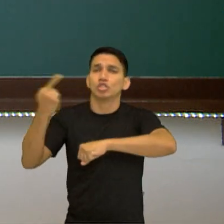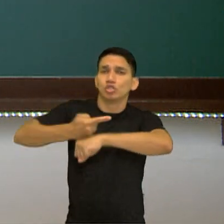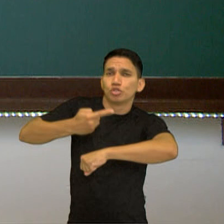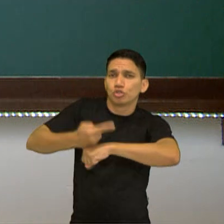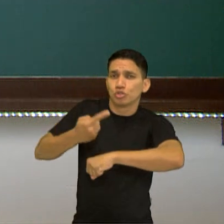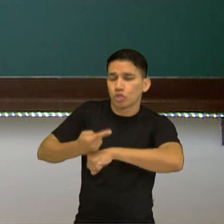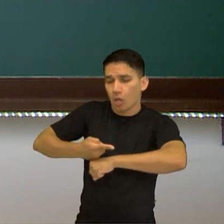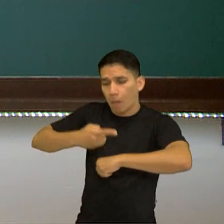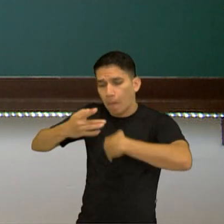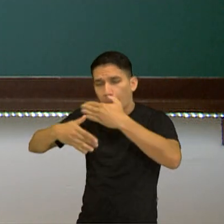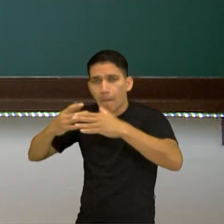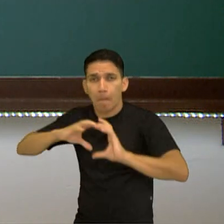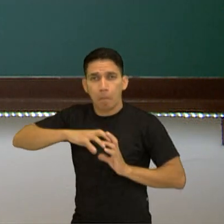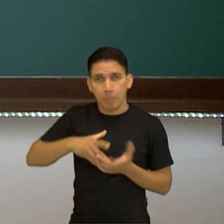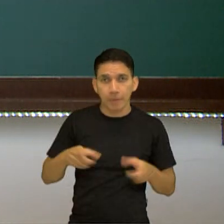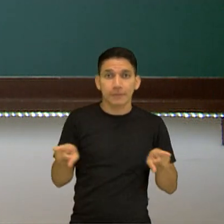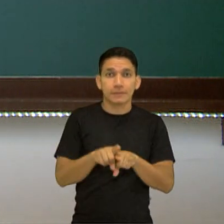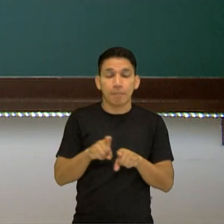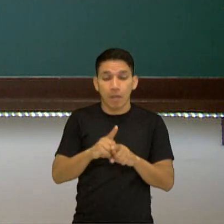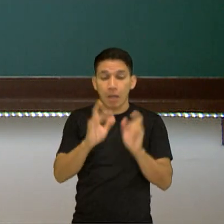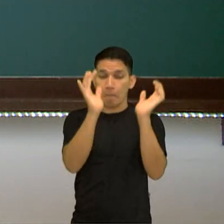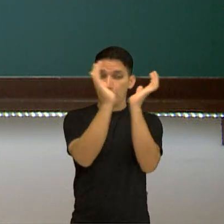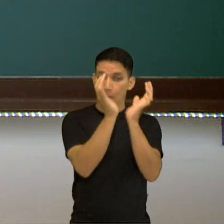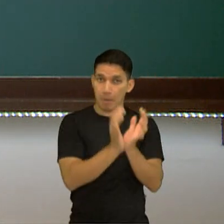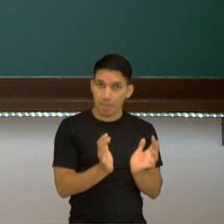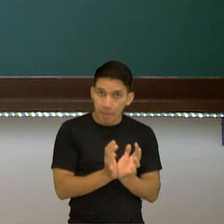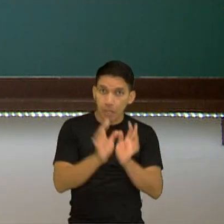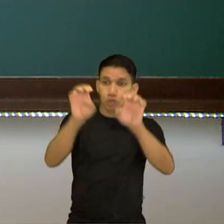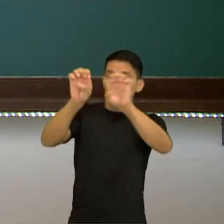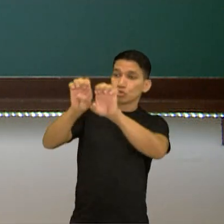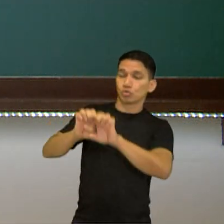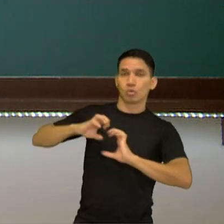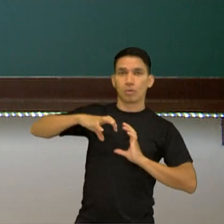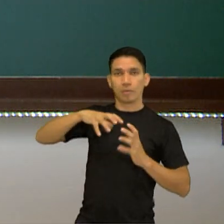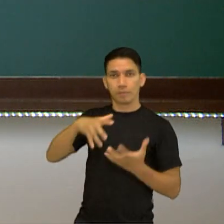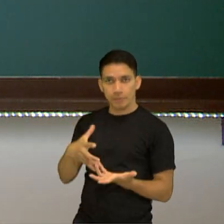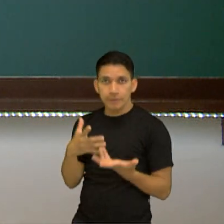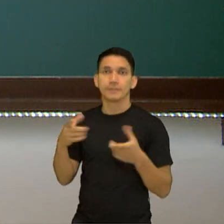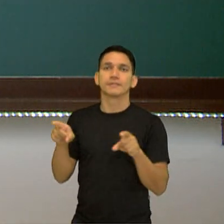a classificação da estrutura do nosso planeta em